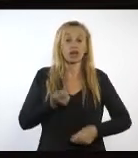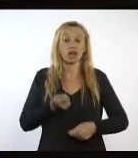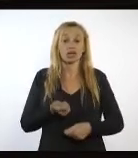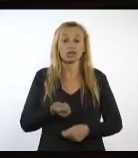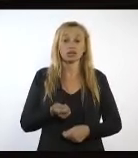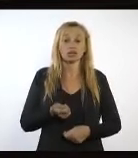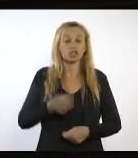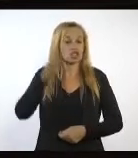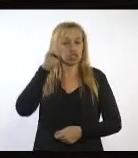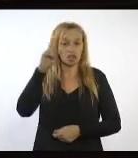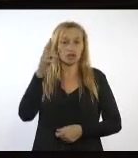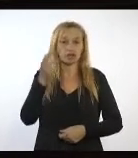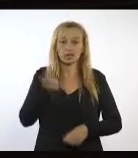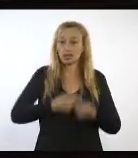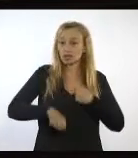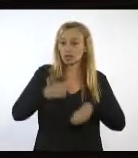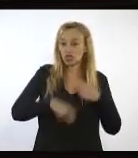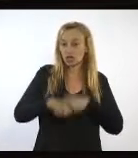públicos,